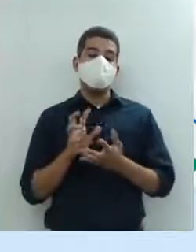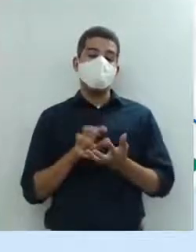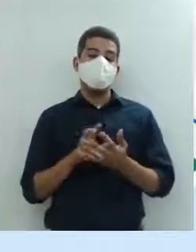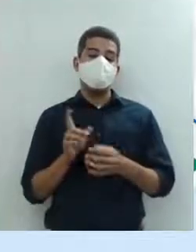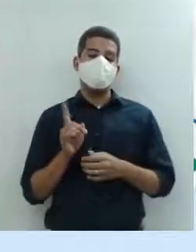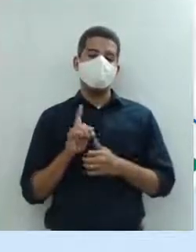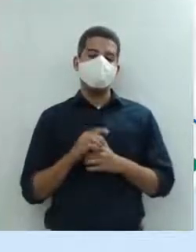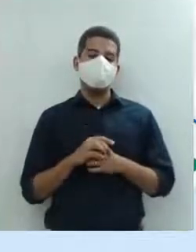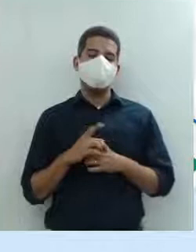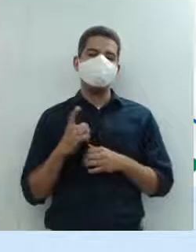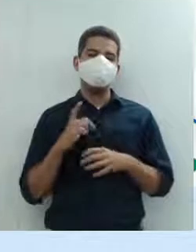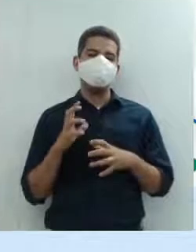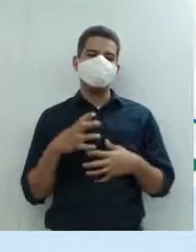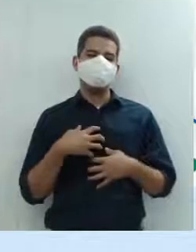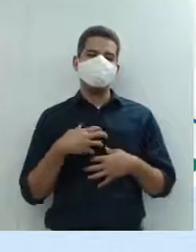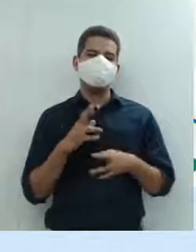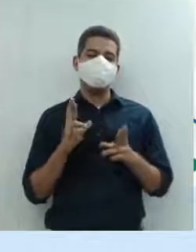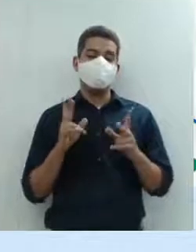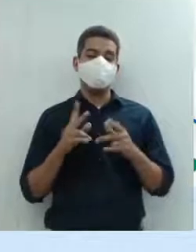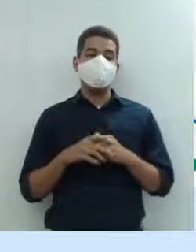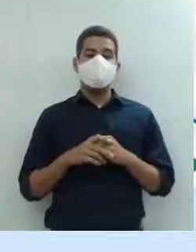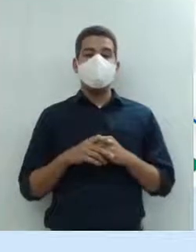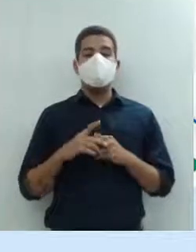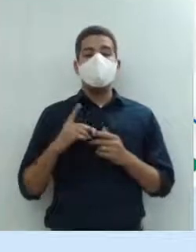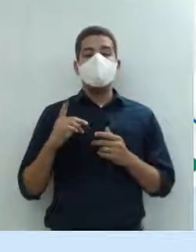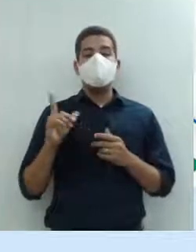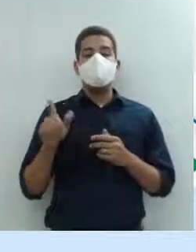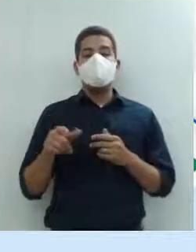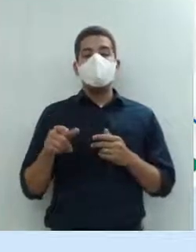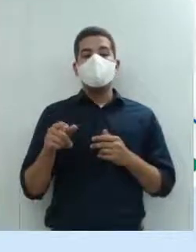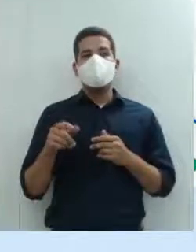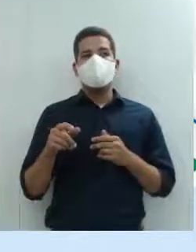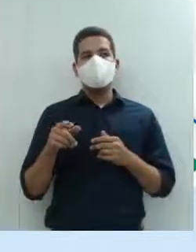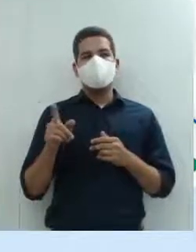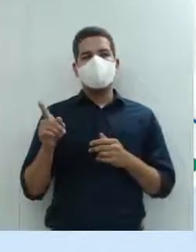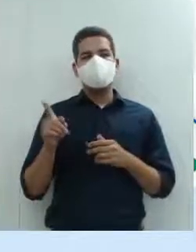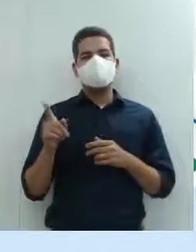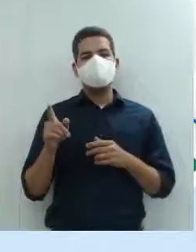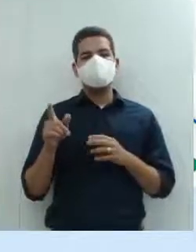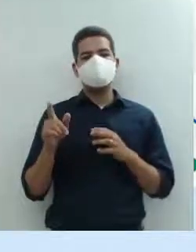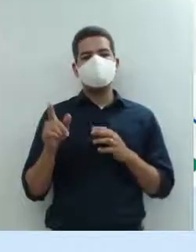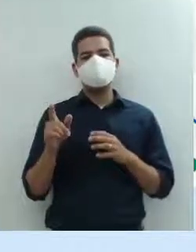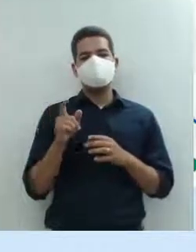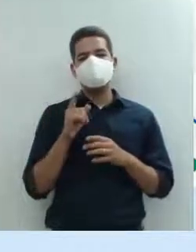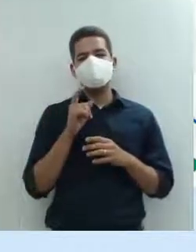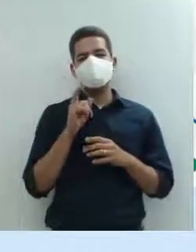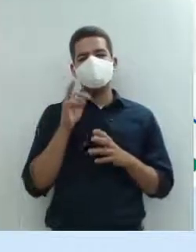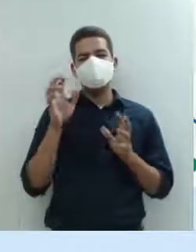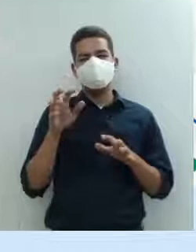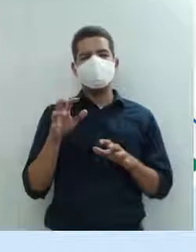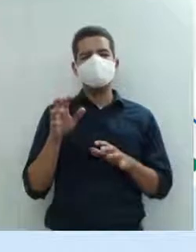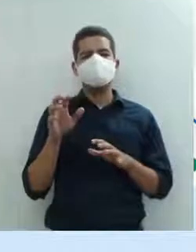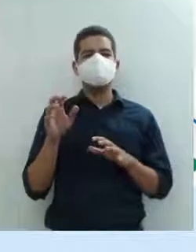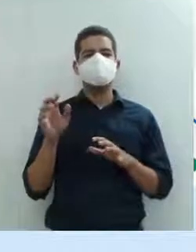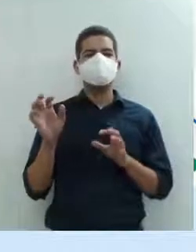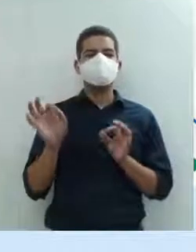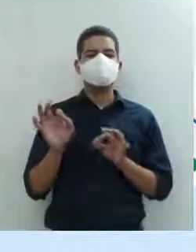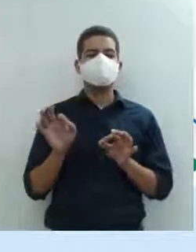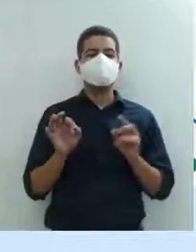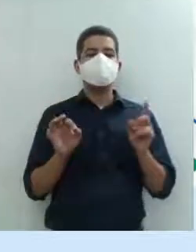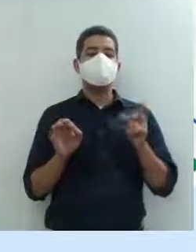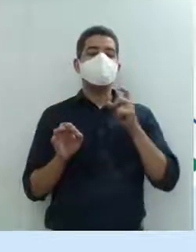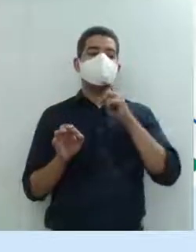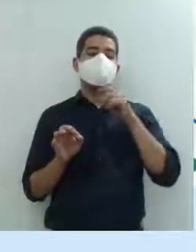um efeito diferente, porque no inverno até nem chove tanto como no litoral, mas você tem ali regiões com climas mais